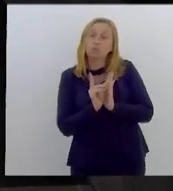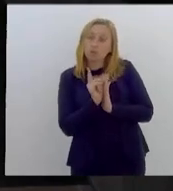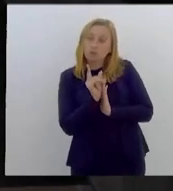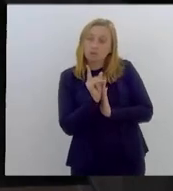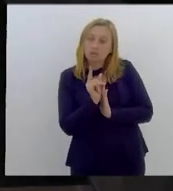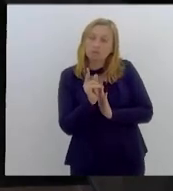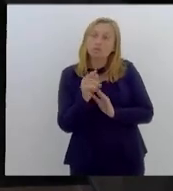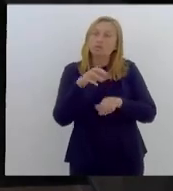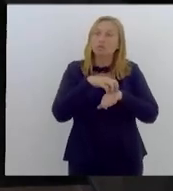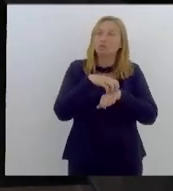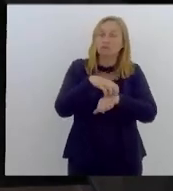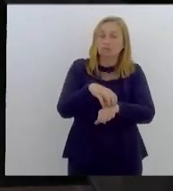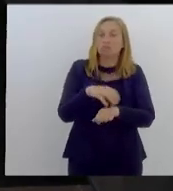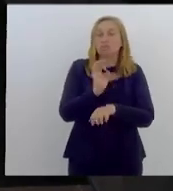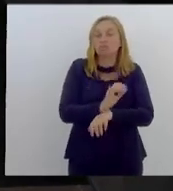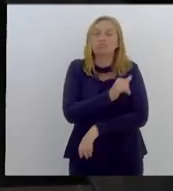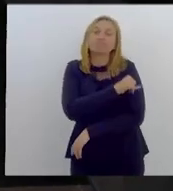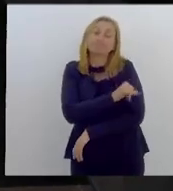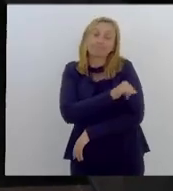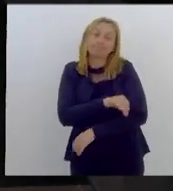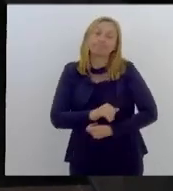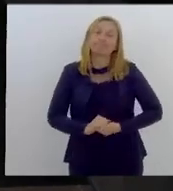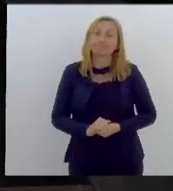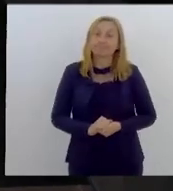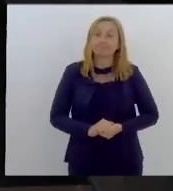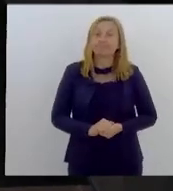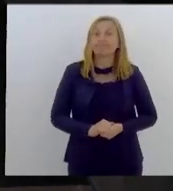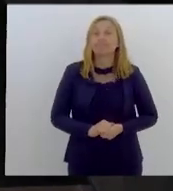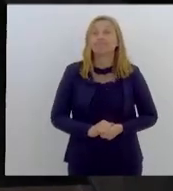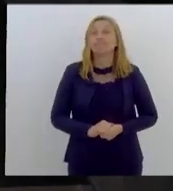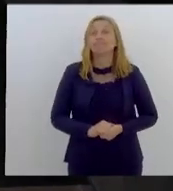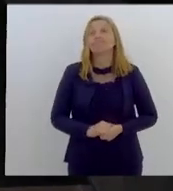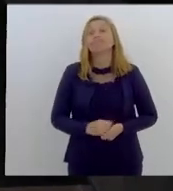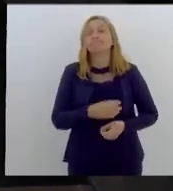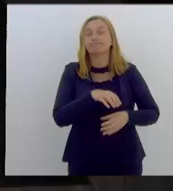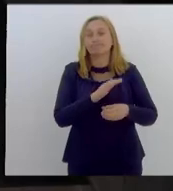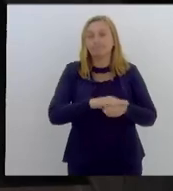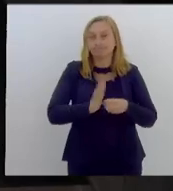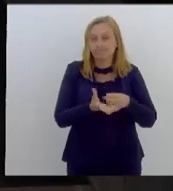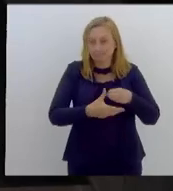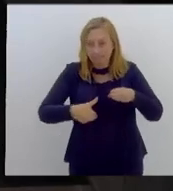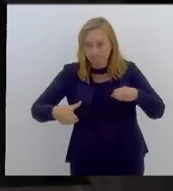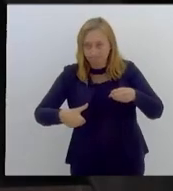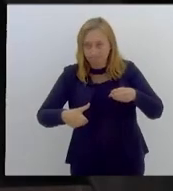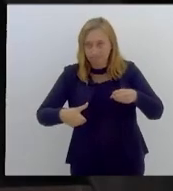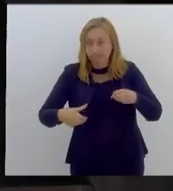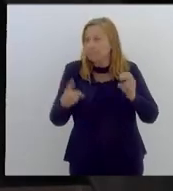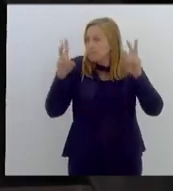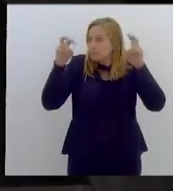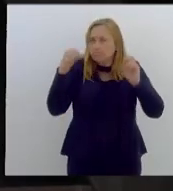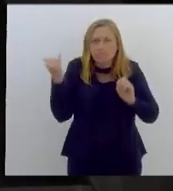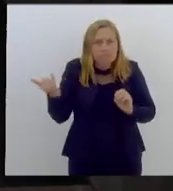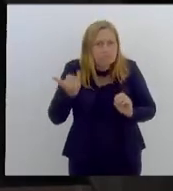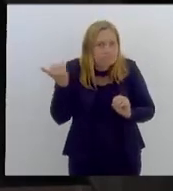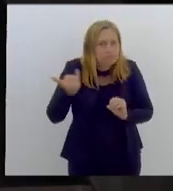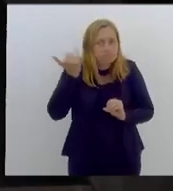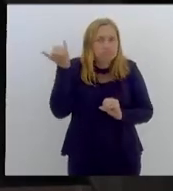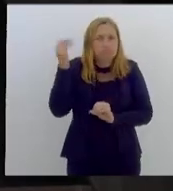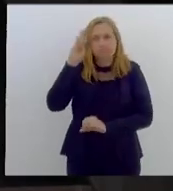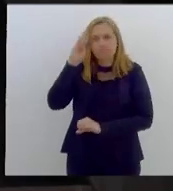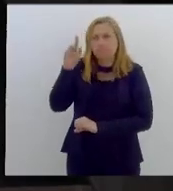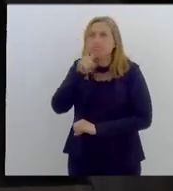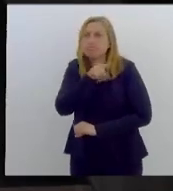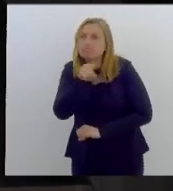de mobilidade urbana no estado do Rio de Janeiro. E aí, saneamento básico, um tema tão importante, fundamental,